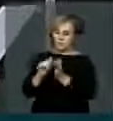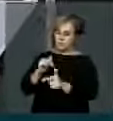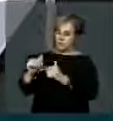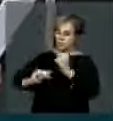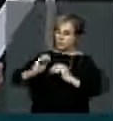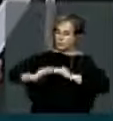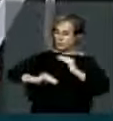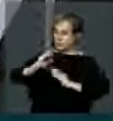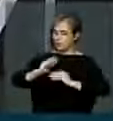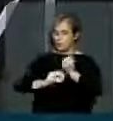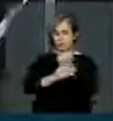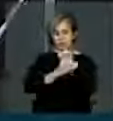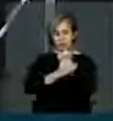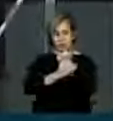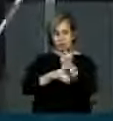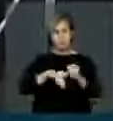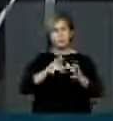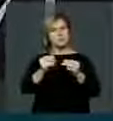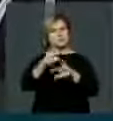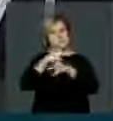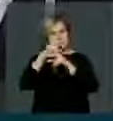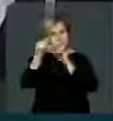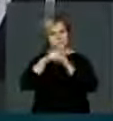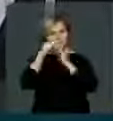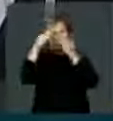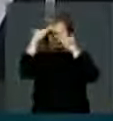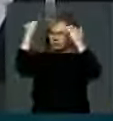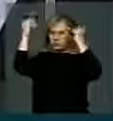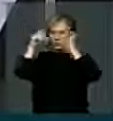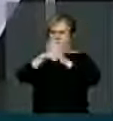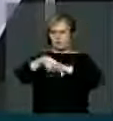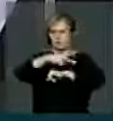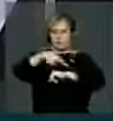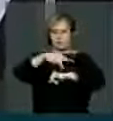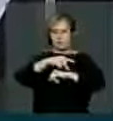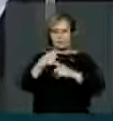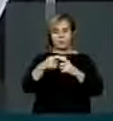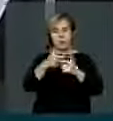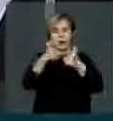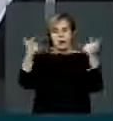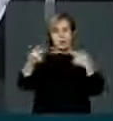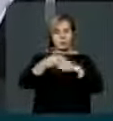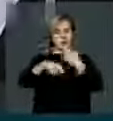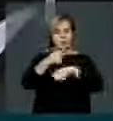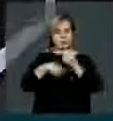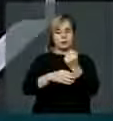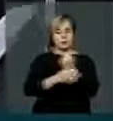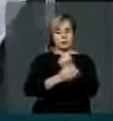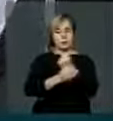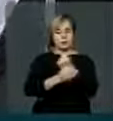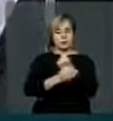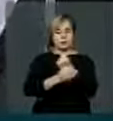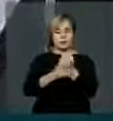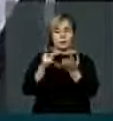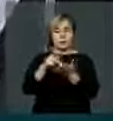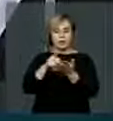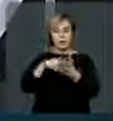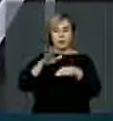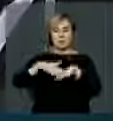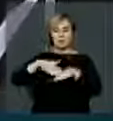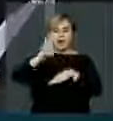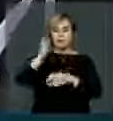profissionais tem obtido muito sucesso no país onde o crescimento no mercado Seguros está acima da